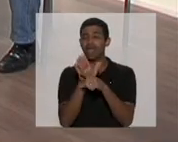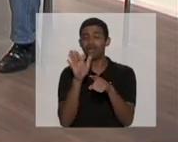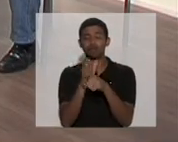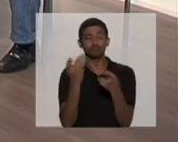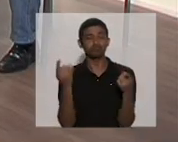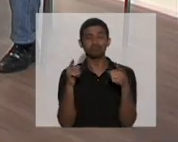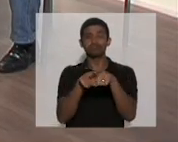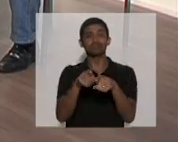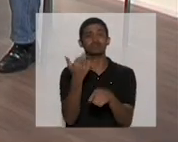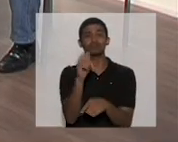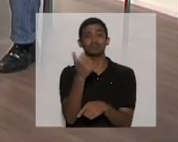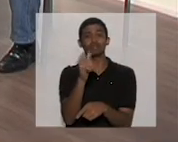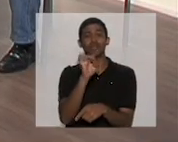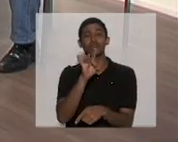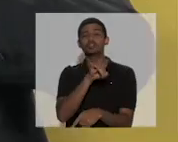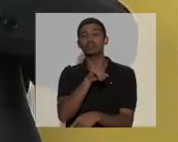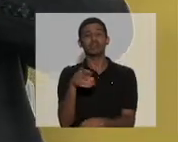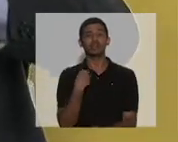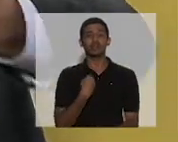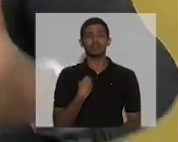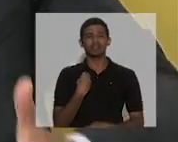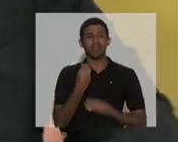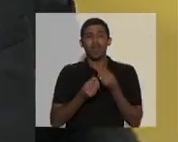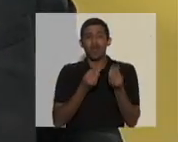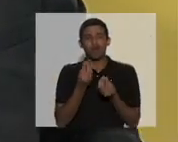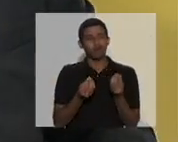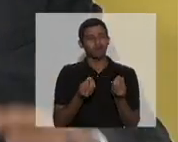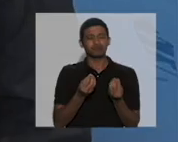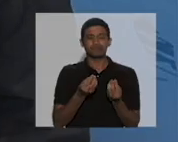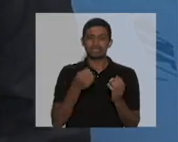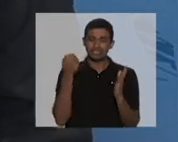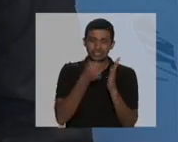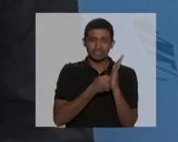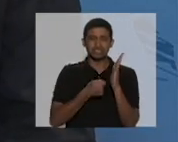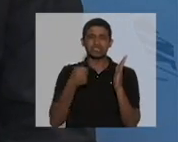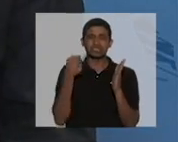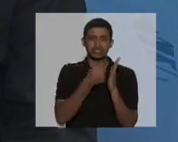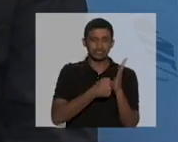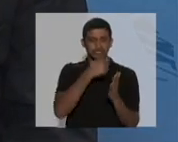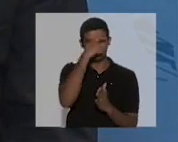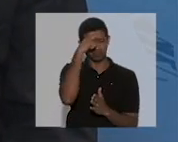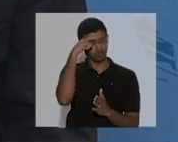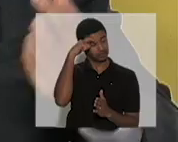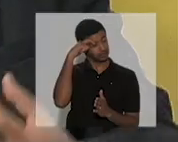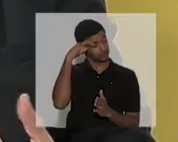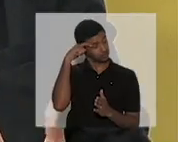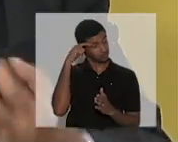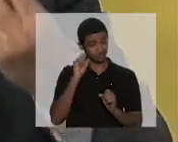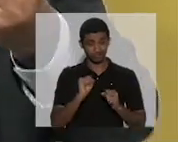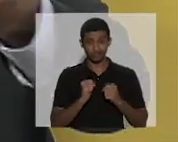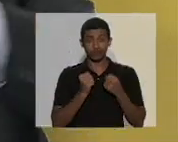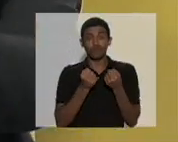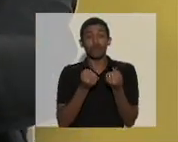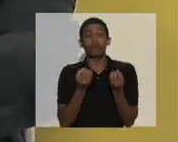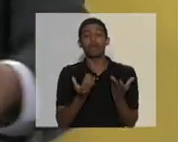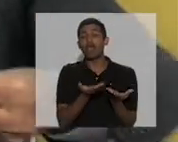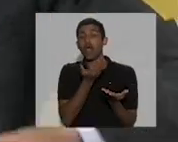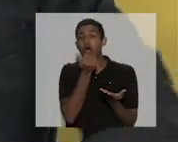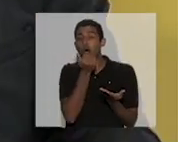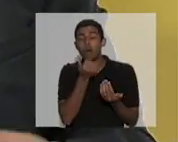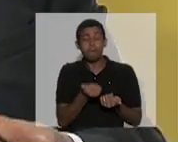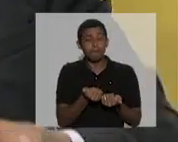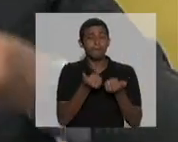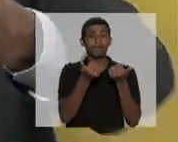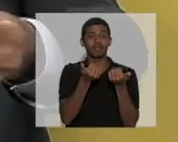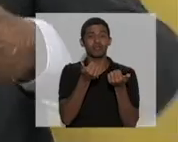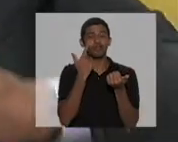patrocínio, vivem aí na maior indigência. Lutando, inclusive, né, deputado? Lutando até para ter uma alimentação